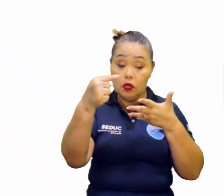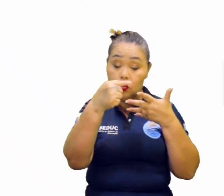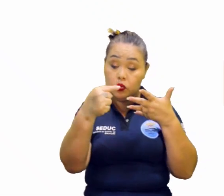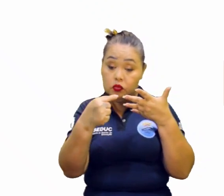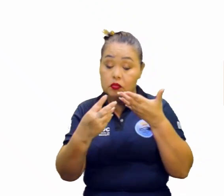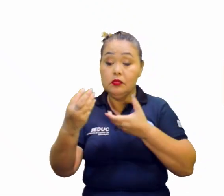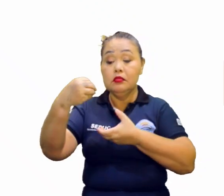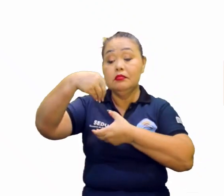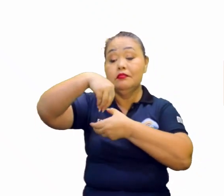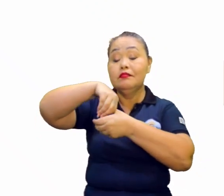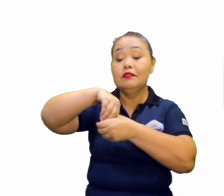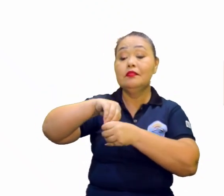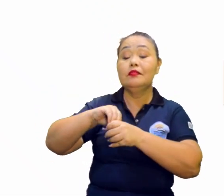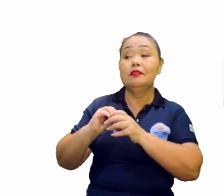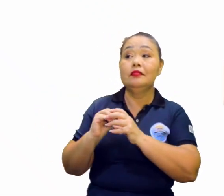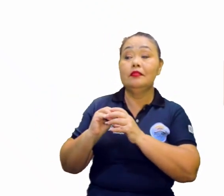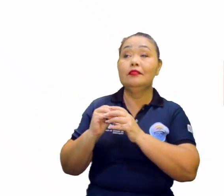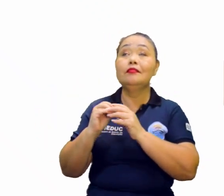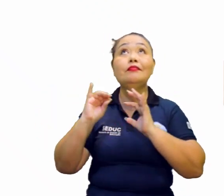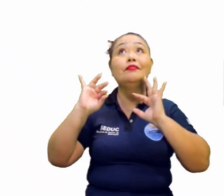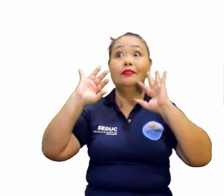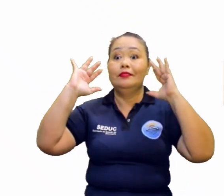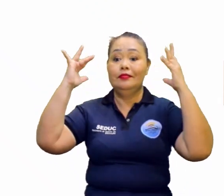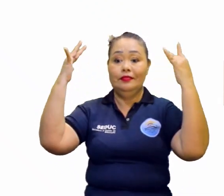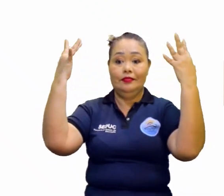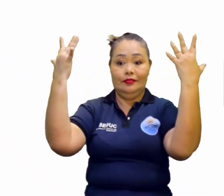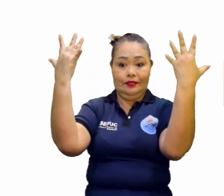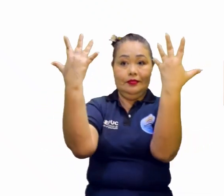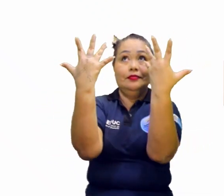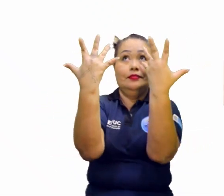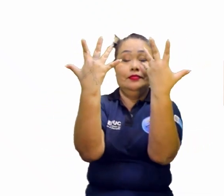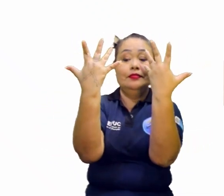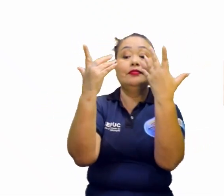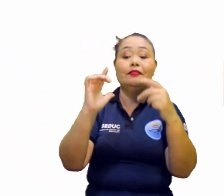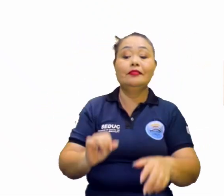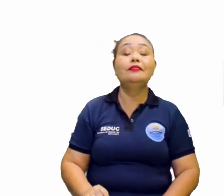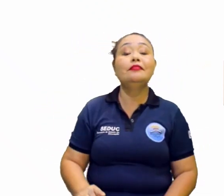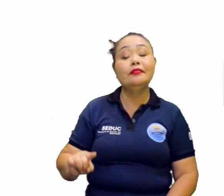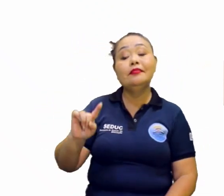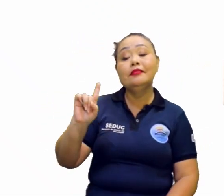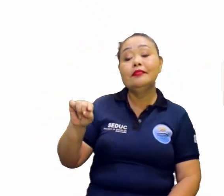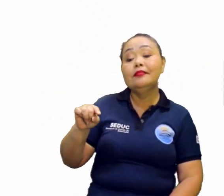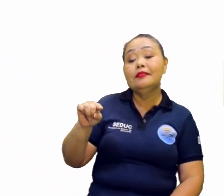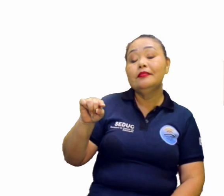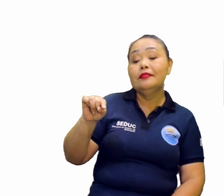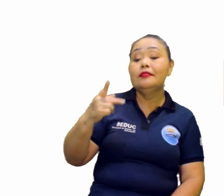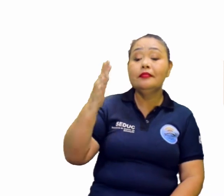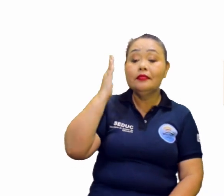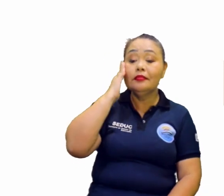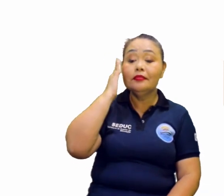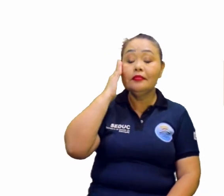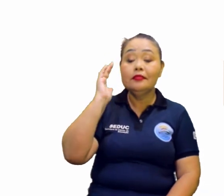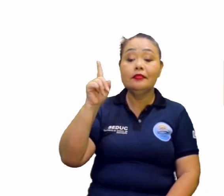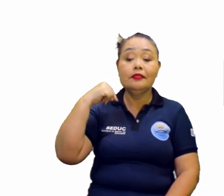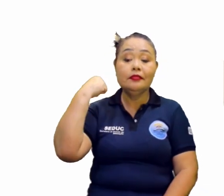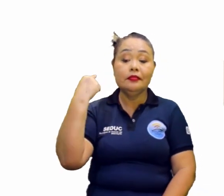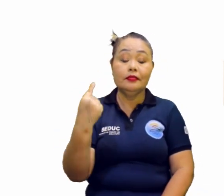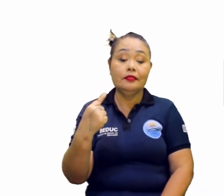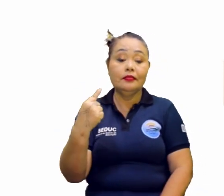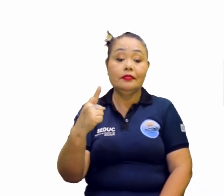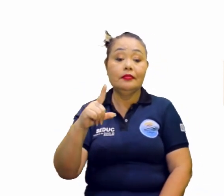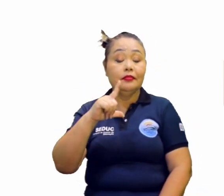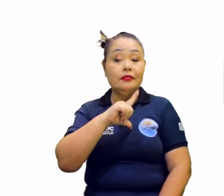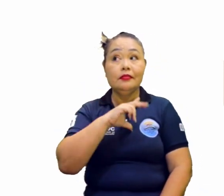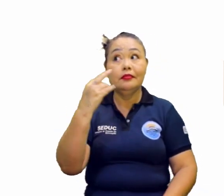da floresta, né? E aí, então, a gente entende um pouco quando a gente tem essa informação